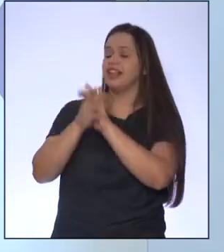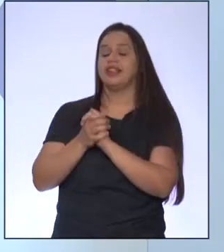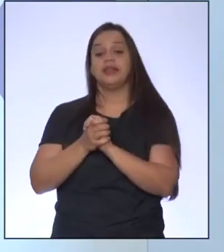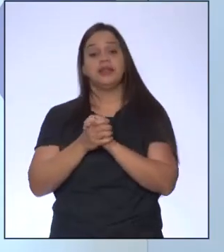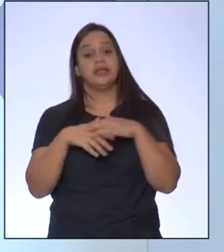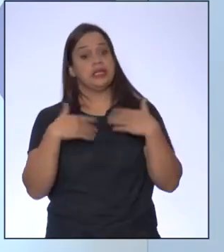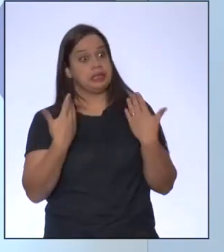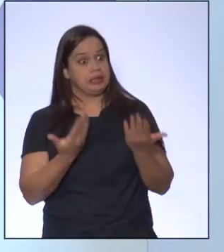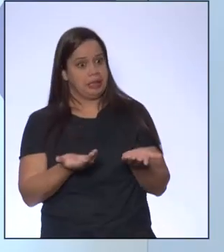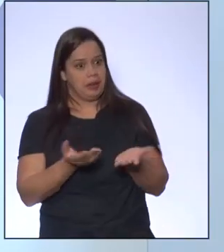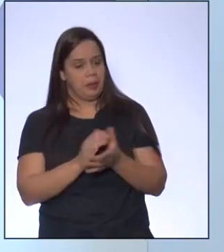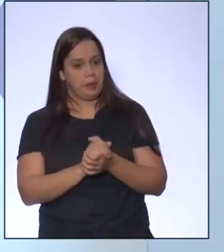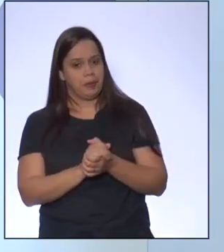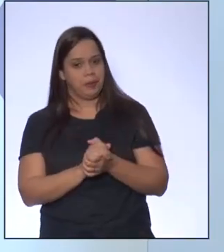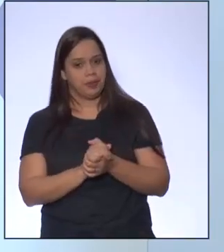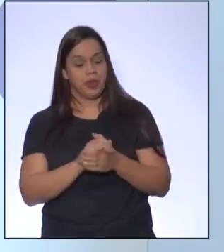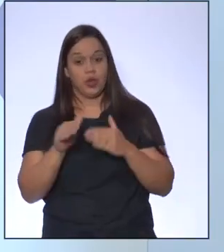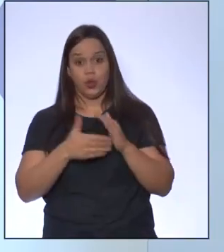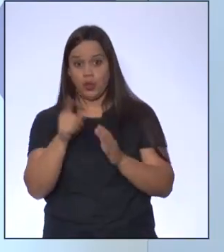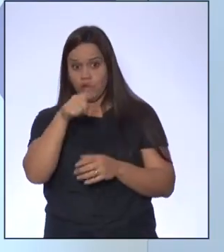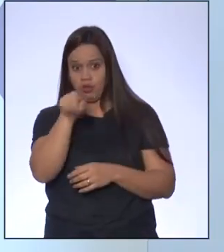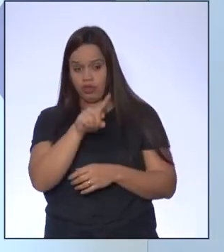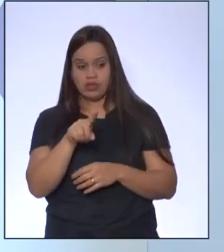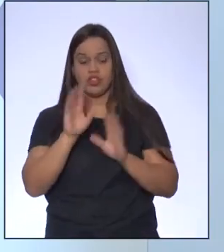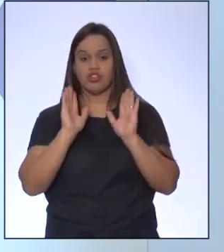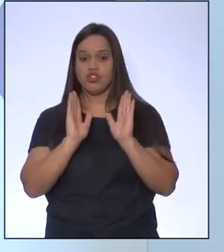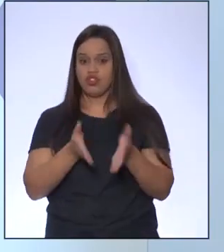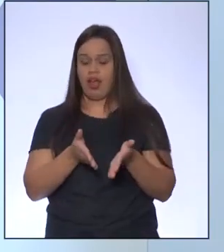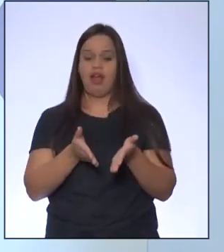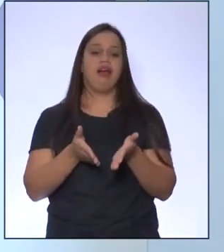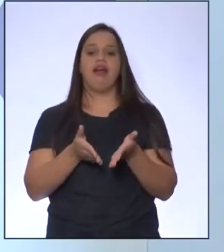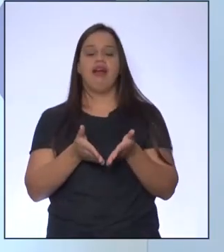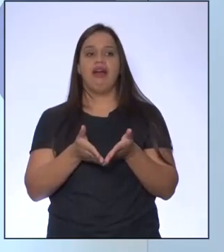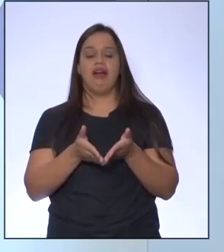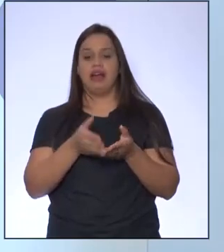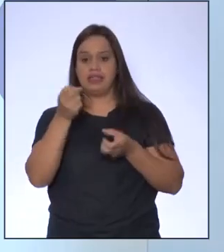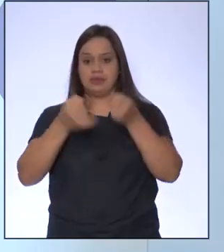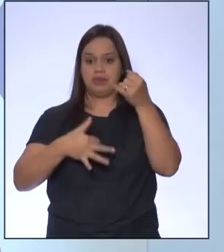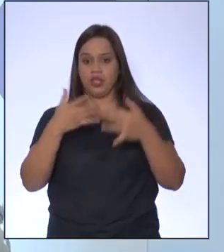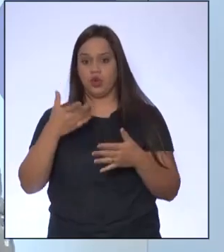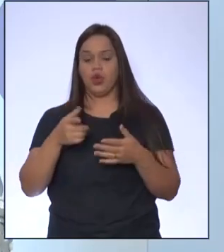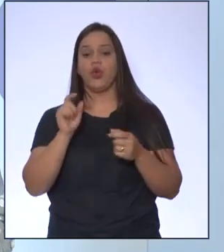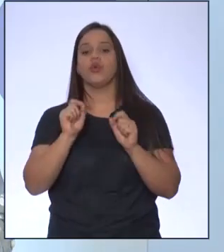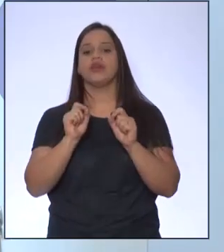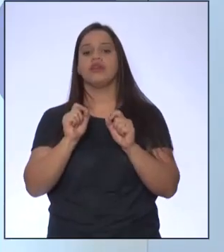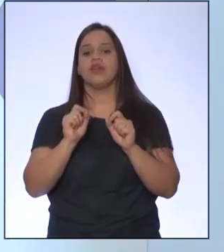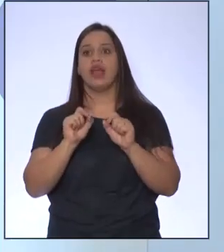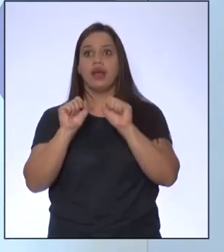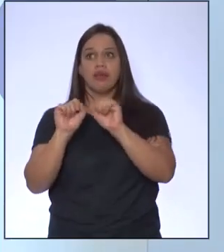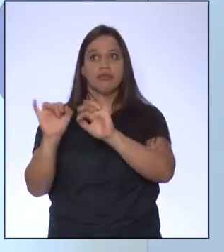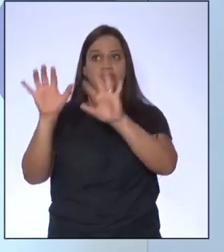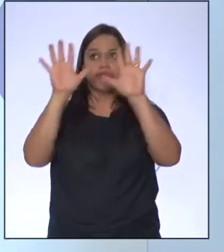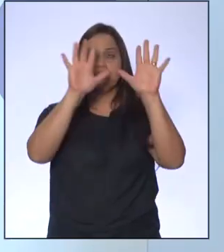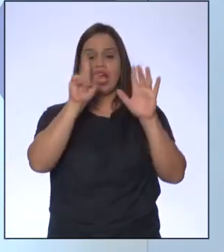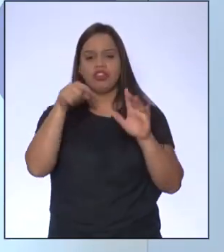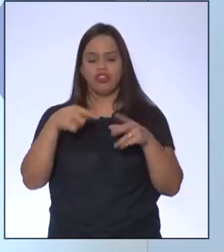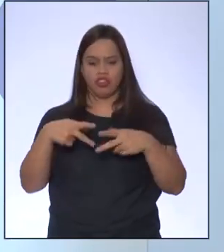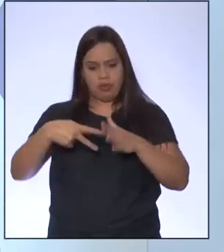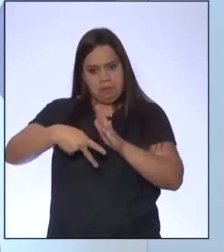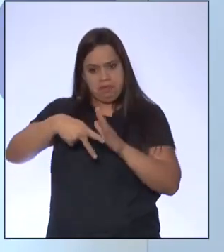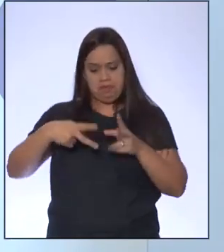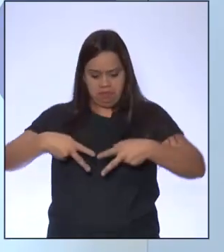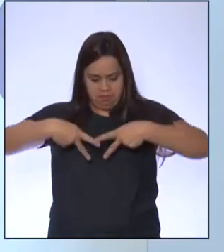dessa observação, né, professora, eu acho que a paisagem é um momento muito importante da gente se reconhecer como meio daquilo que a gente